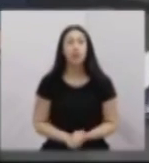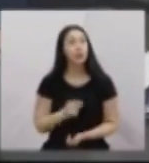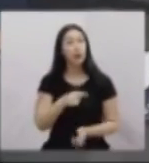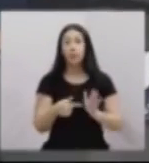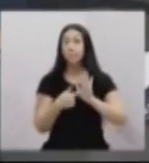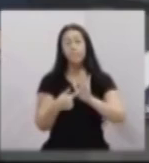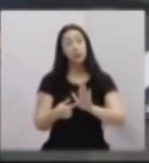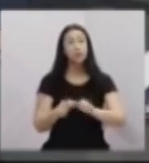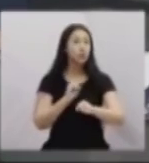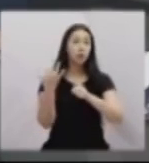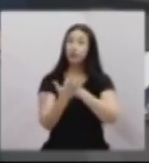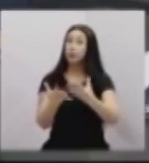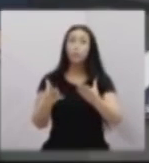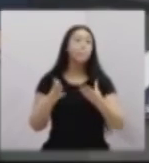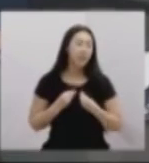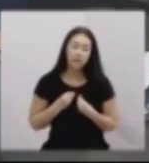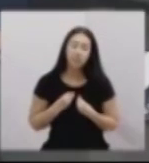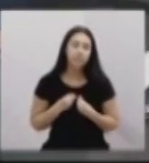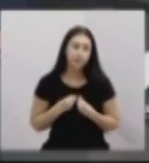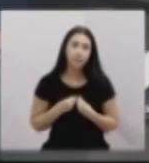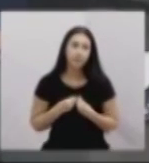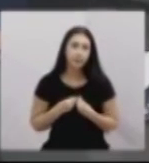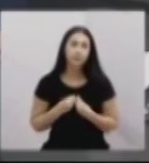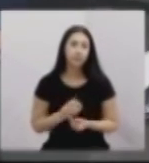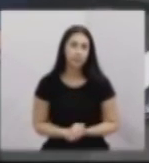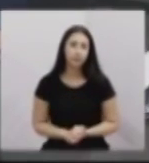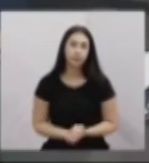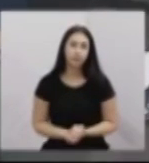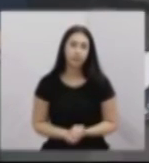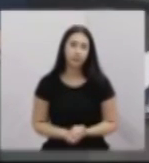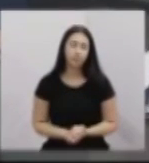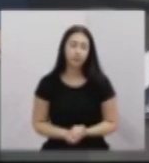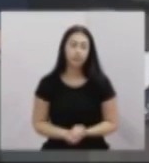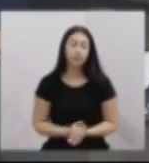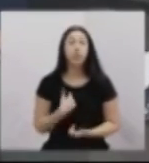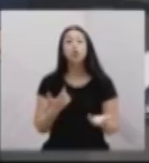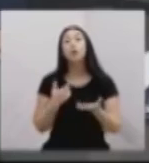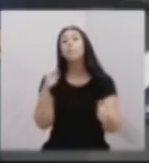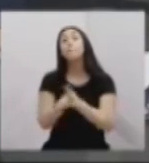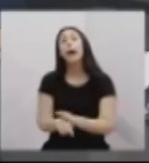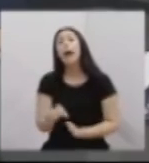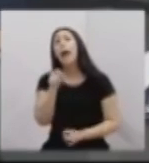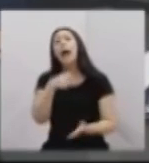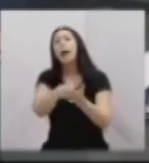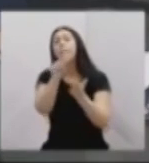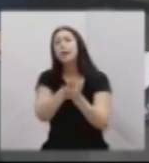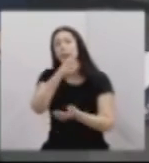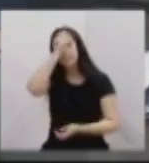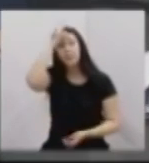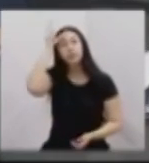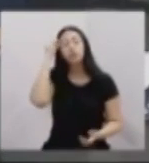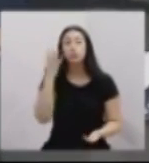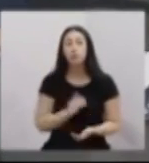de que a contaminação é mais possível que até no estabelecimento comercial. Eu quero saber quem é que vai multar a prefeitura